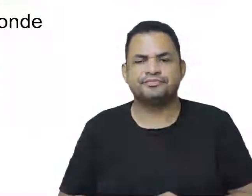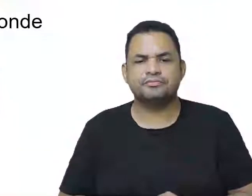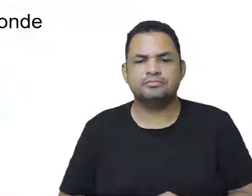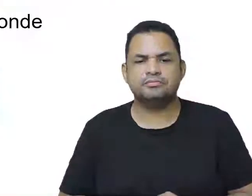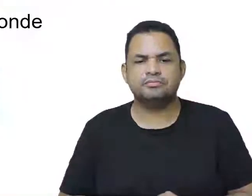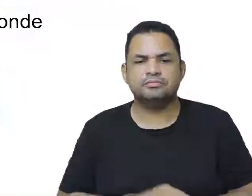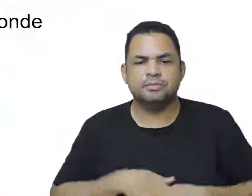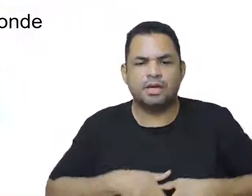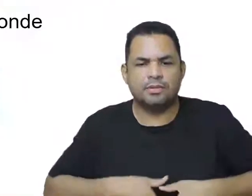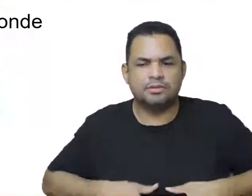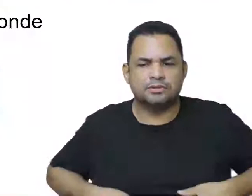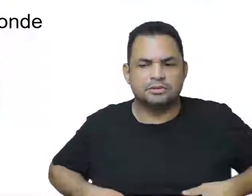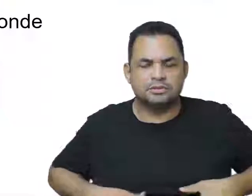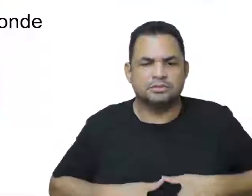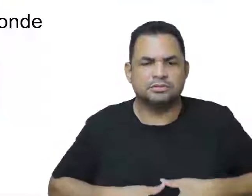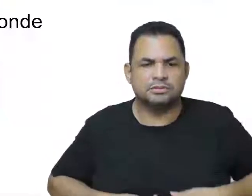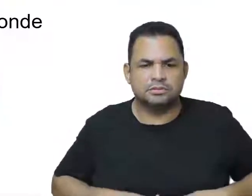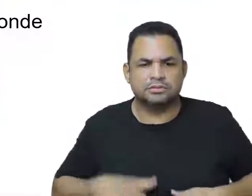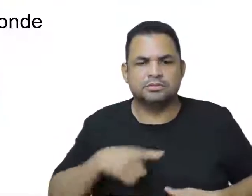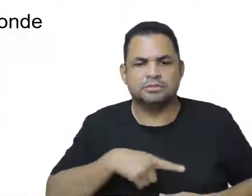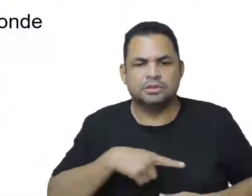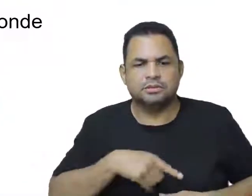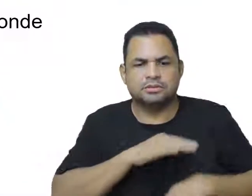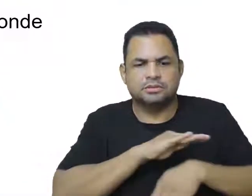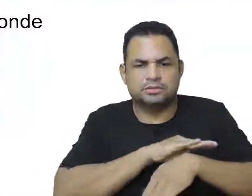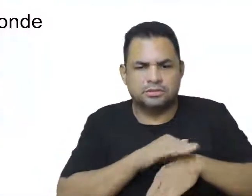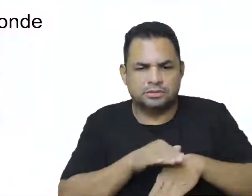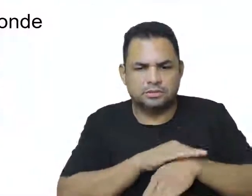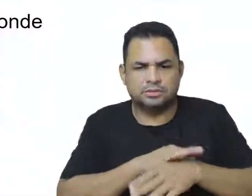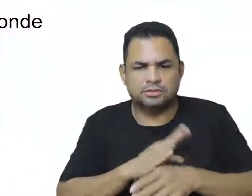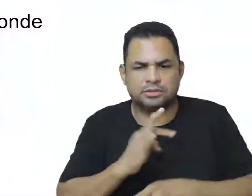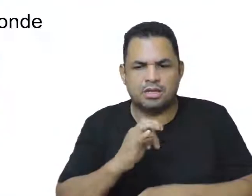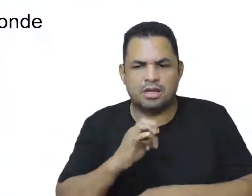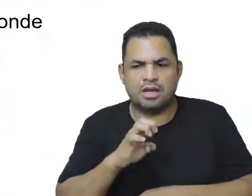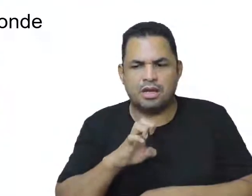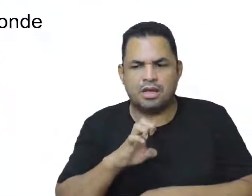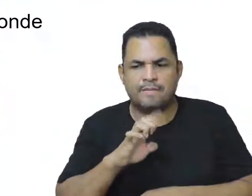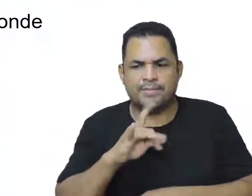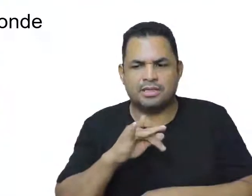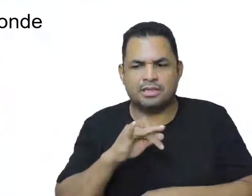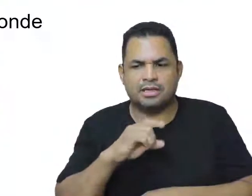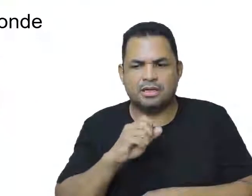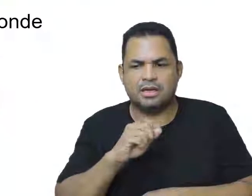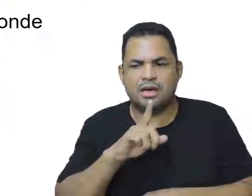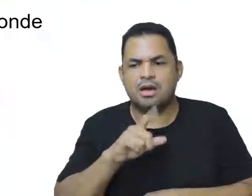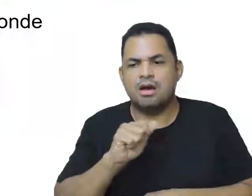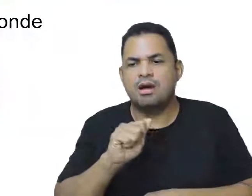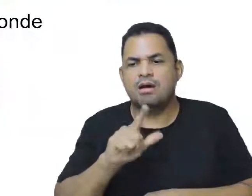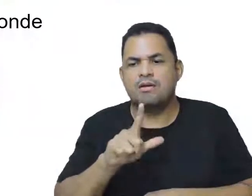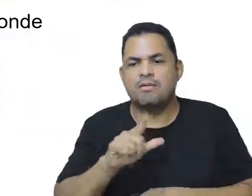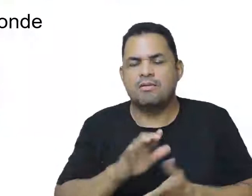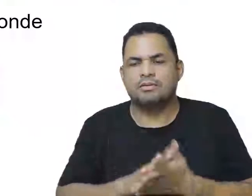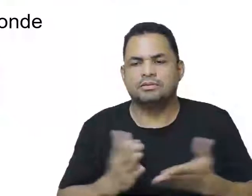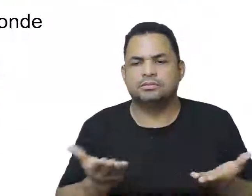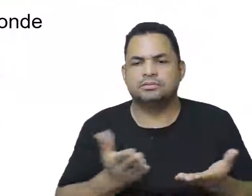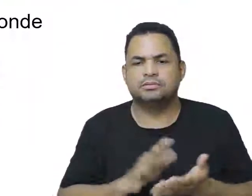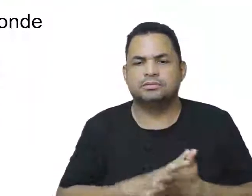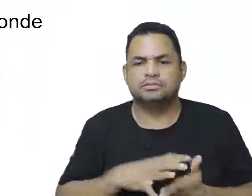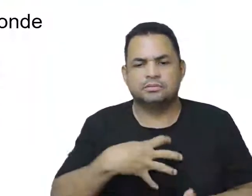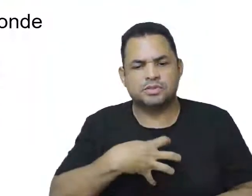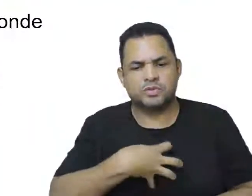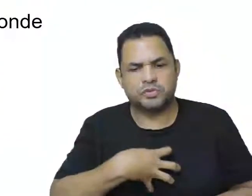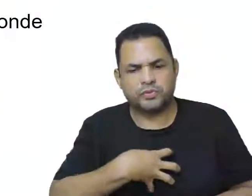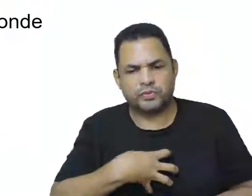abdômen, são formadas por tecidos epiteliais, né, que vão servir aí de, como falou, de